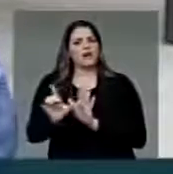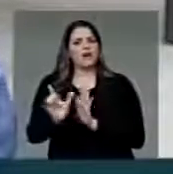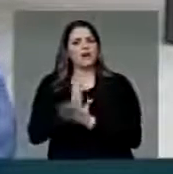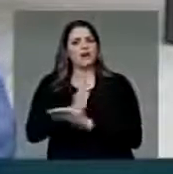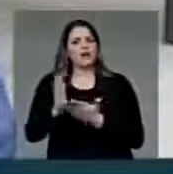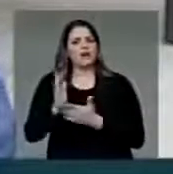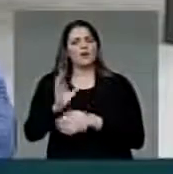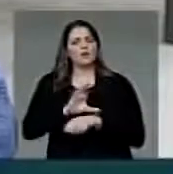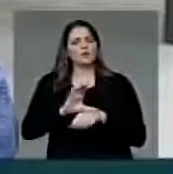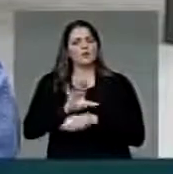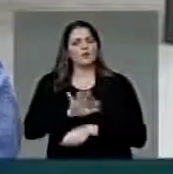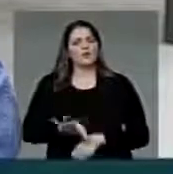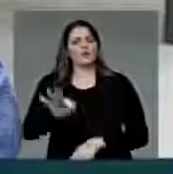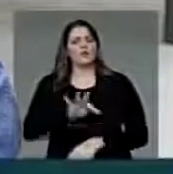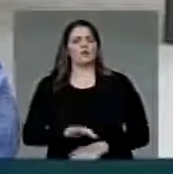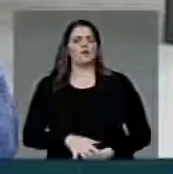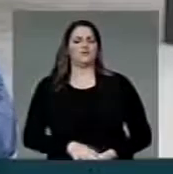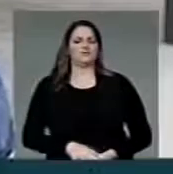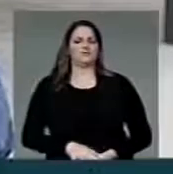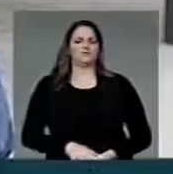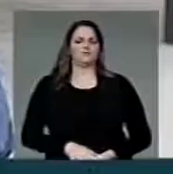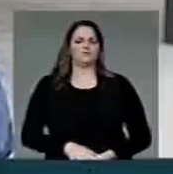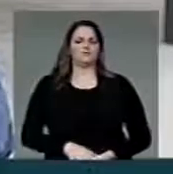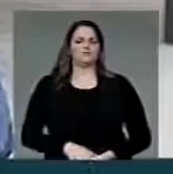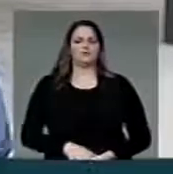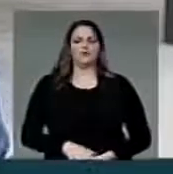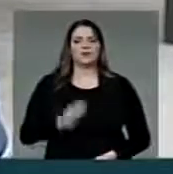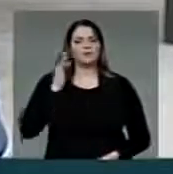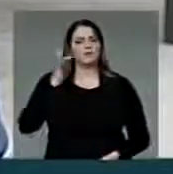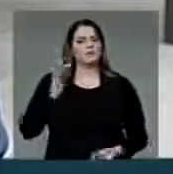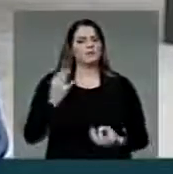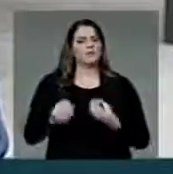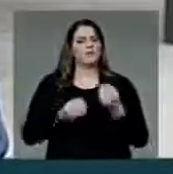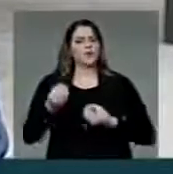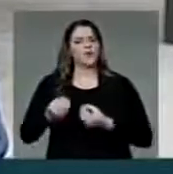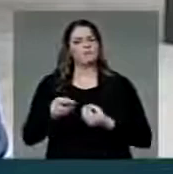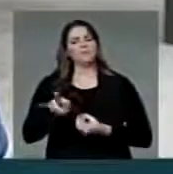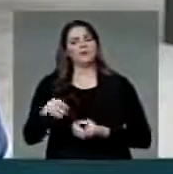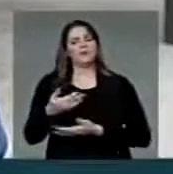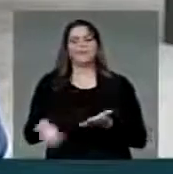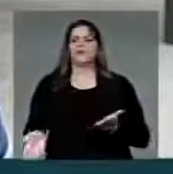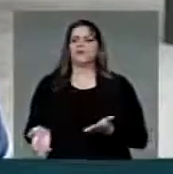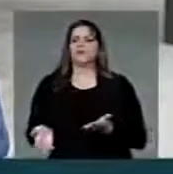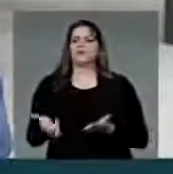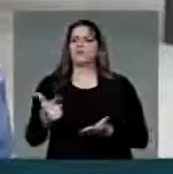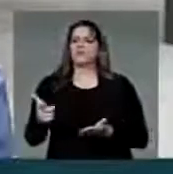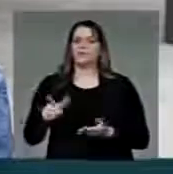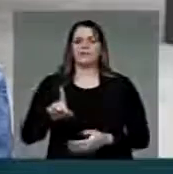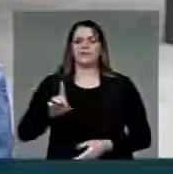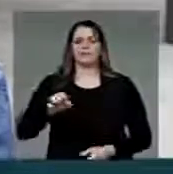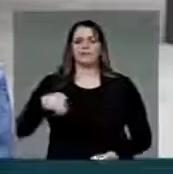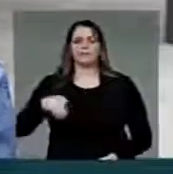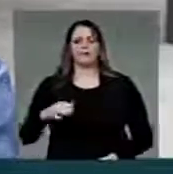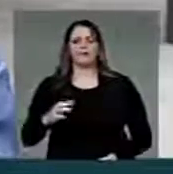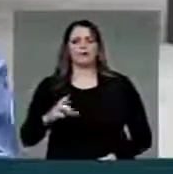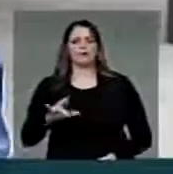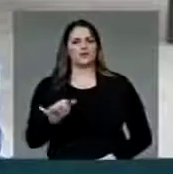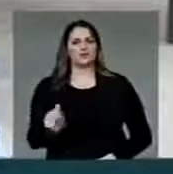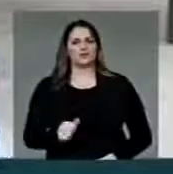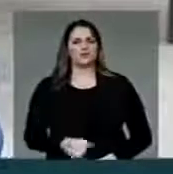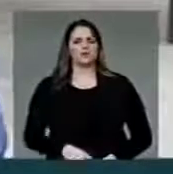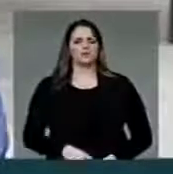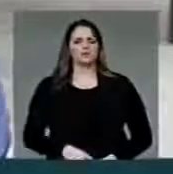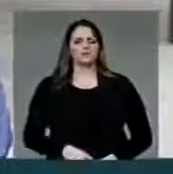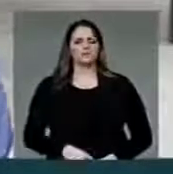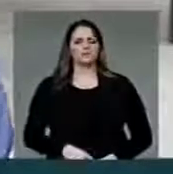Constituição Federal, com previsíveis consequências para as conquistas democráticas. Finalmente,